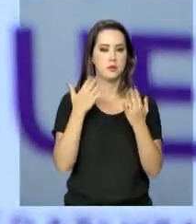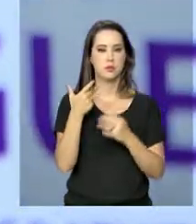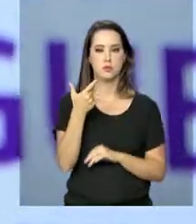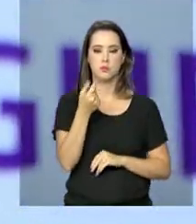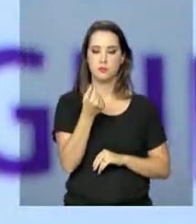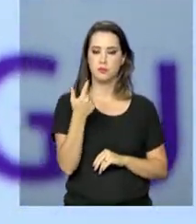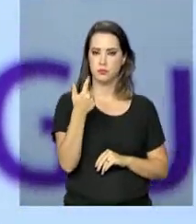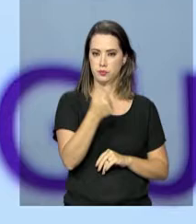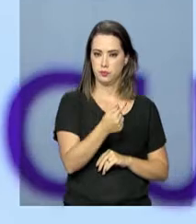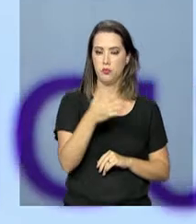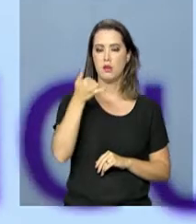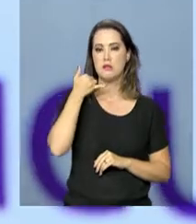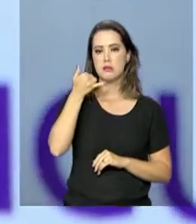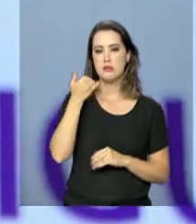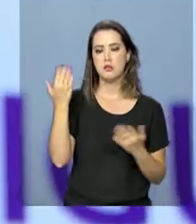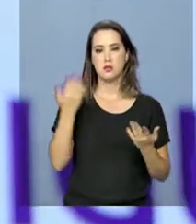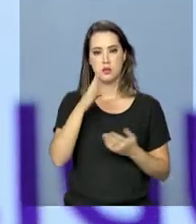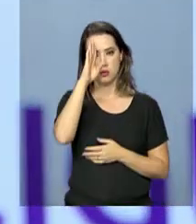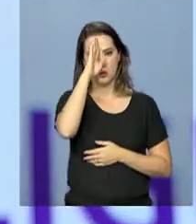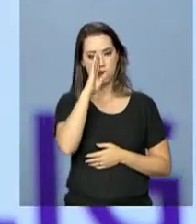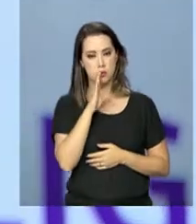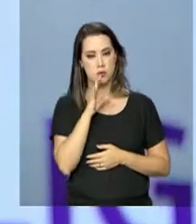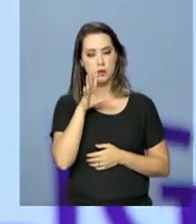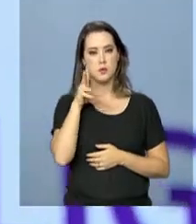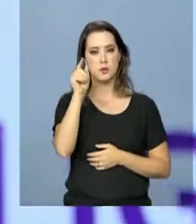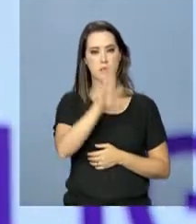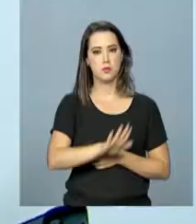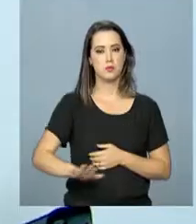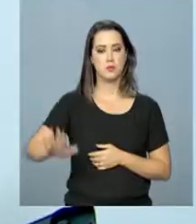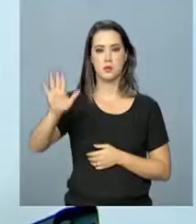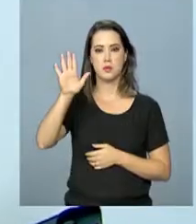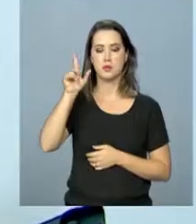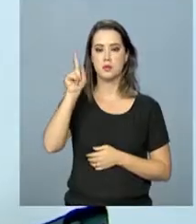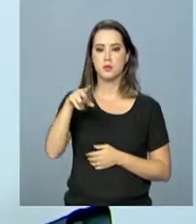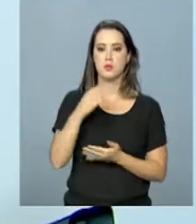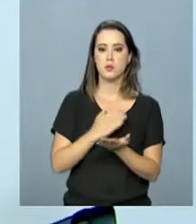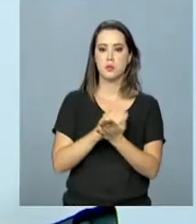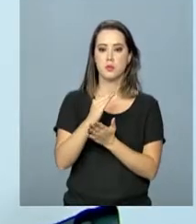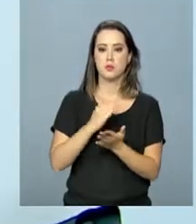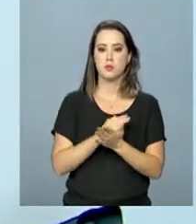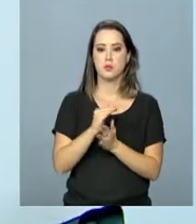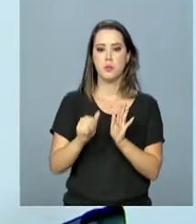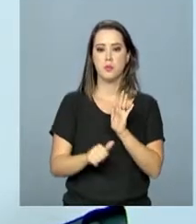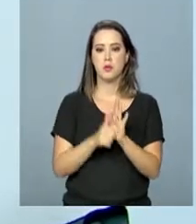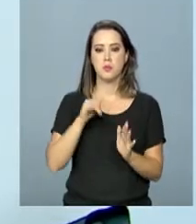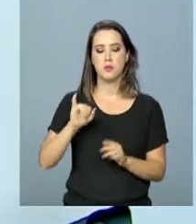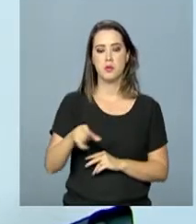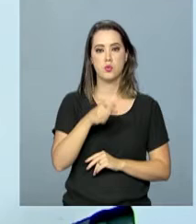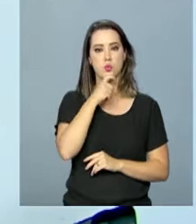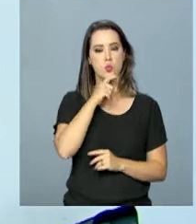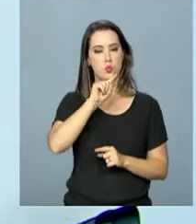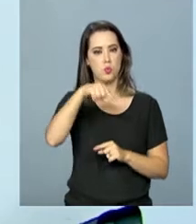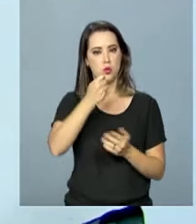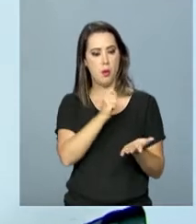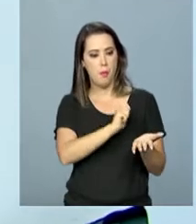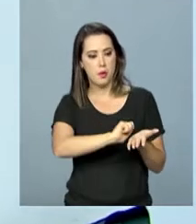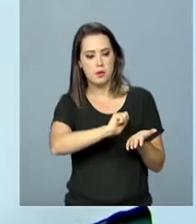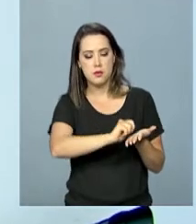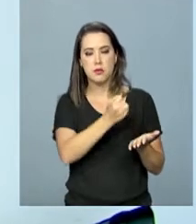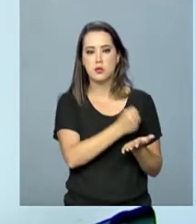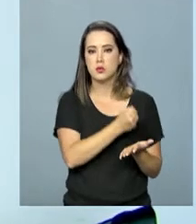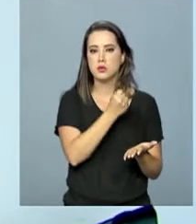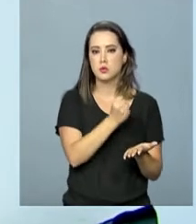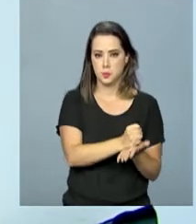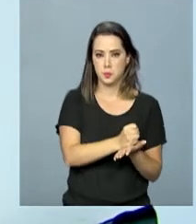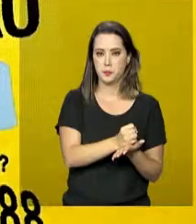as ligações passarão a ser gratuitas para todo o brasil desde 1º de julho após a assinatura de um convênio com o ministério